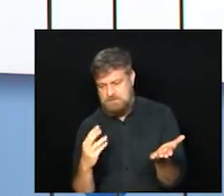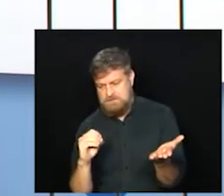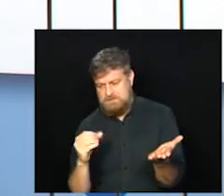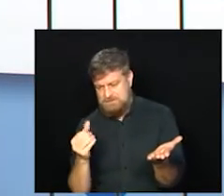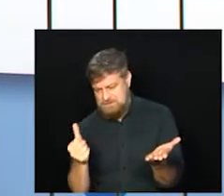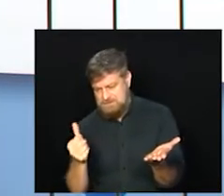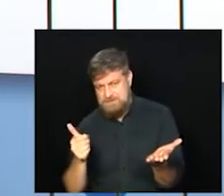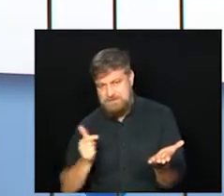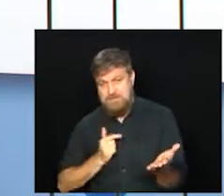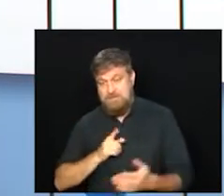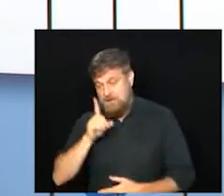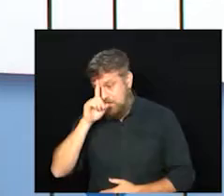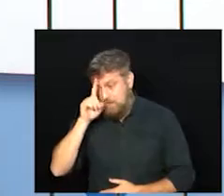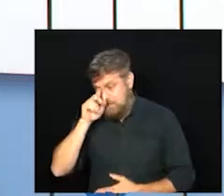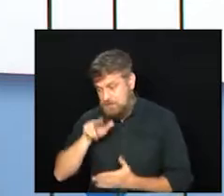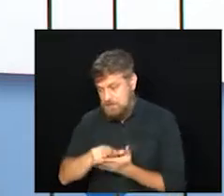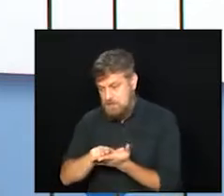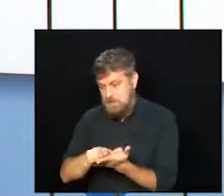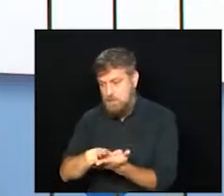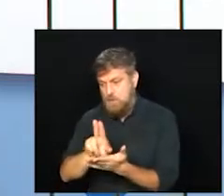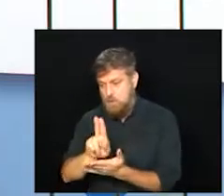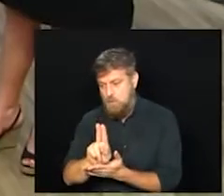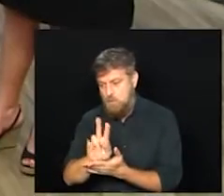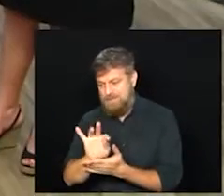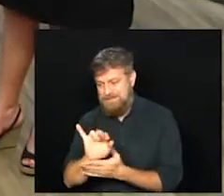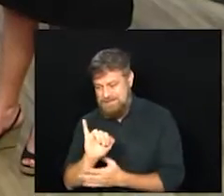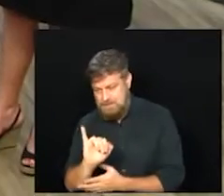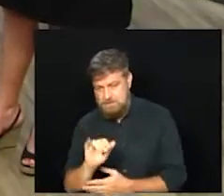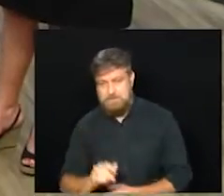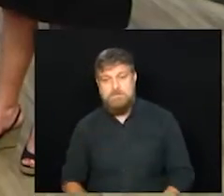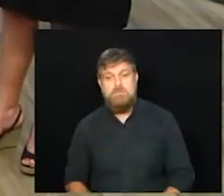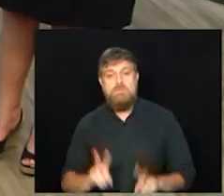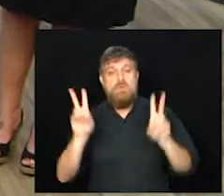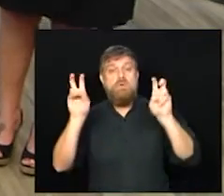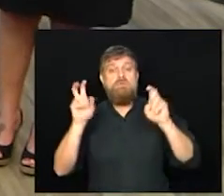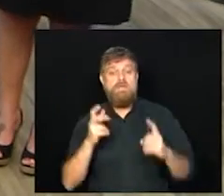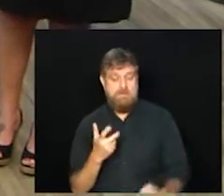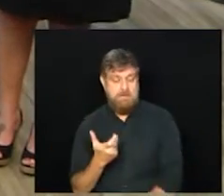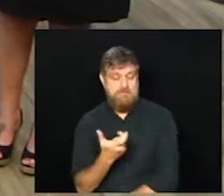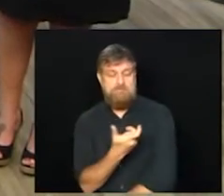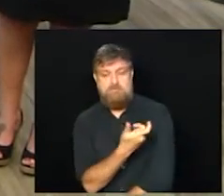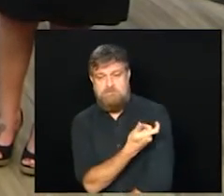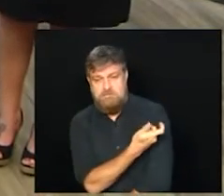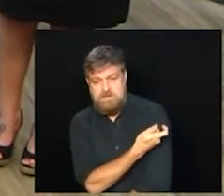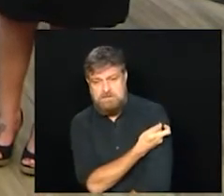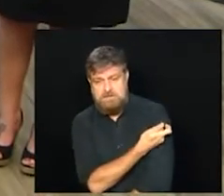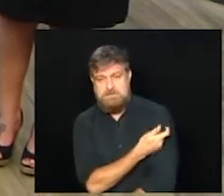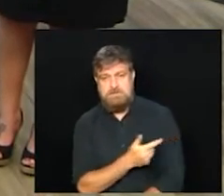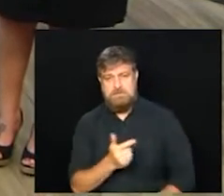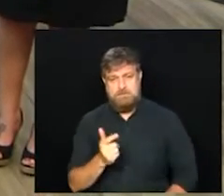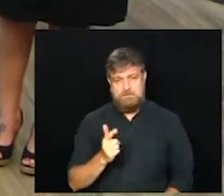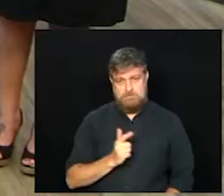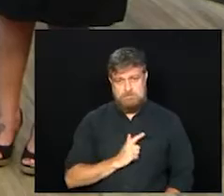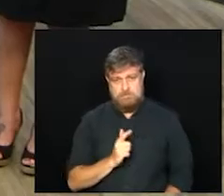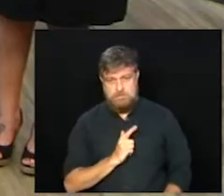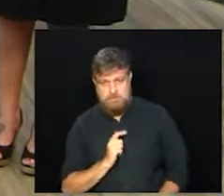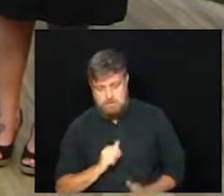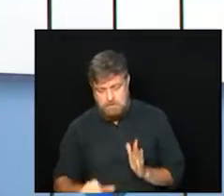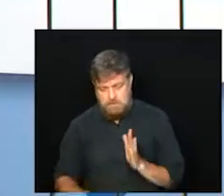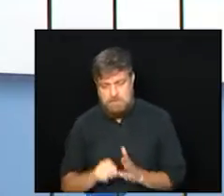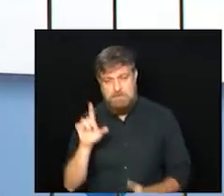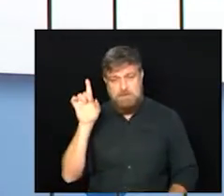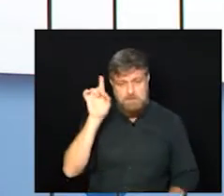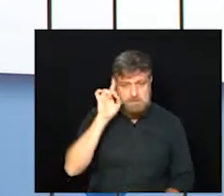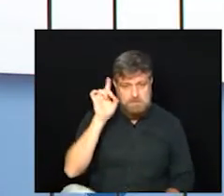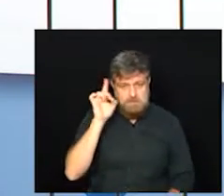4.306 em UTIs. Agora vamos falar da vacinação? Vamos lá. Olha, nós temos aqui os dados do primeiro dia D.